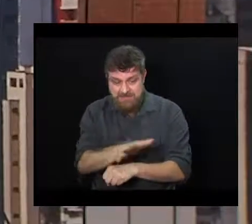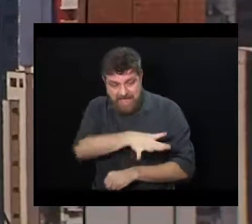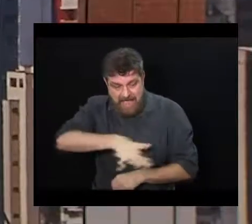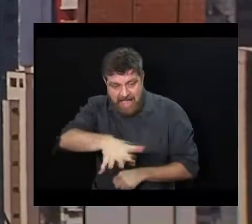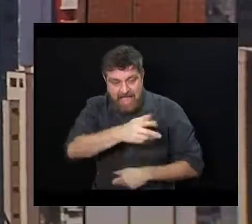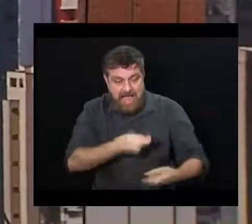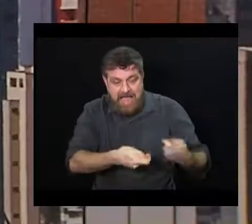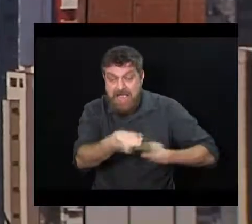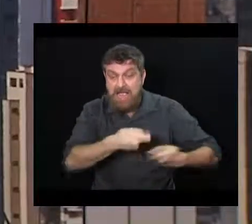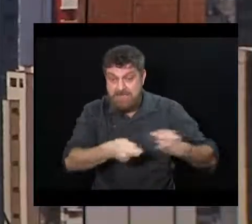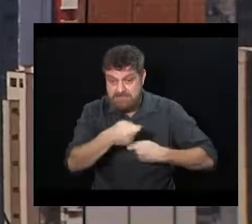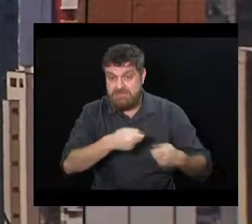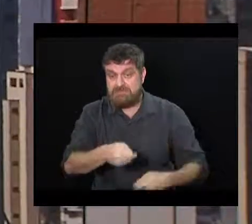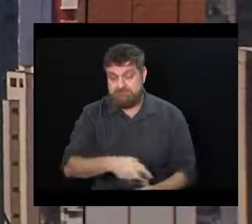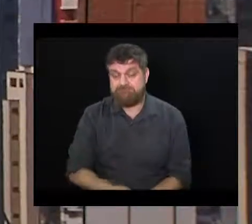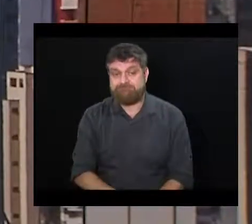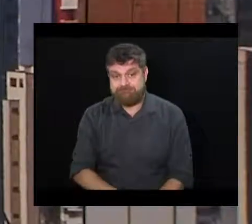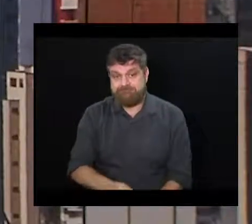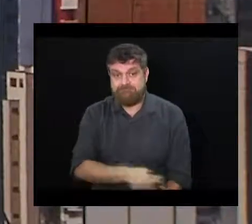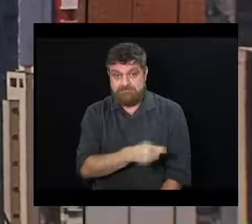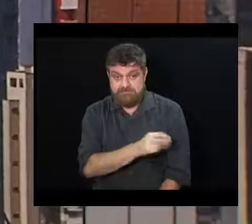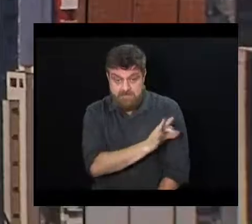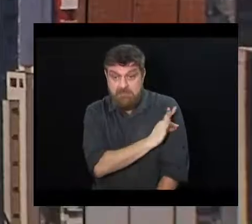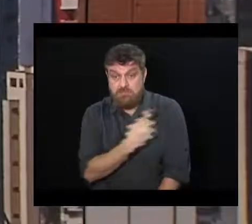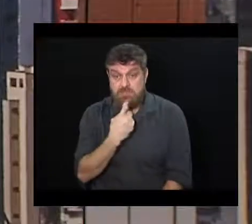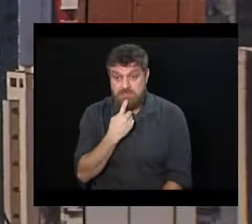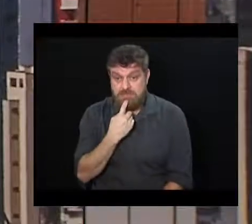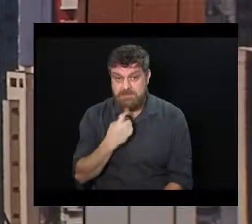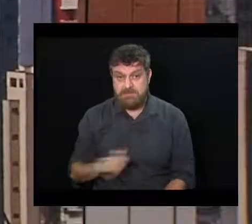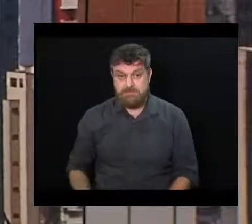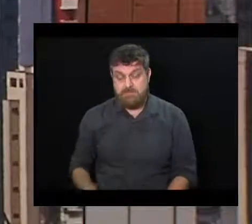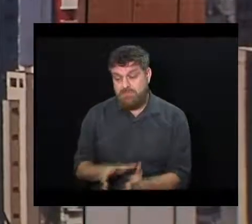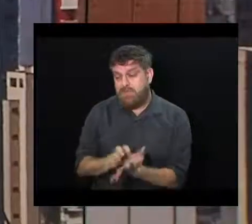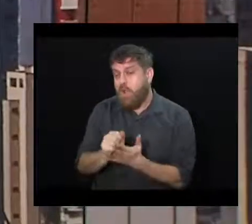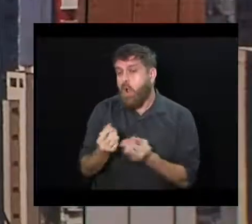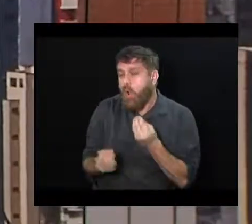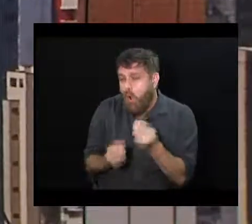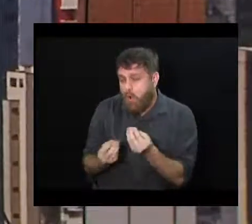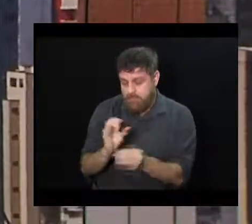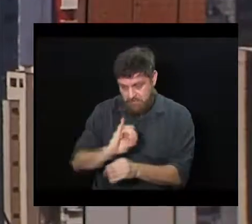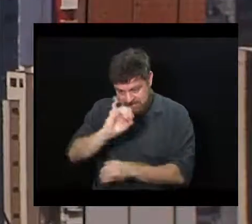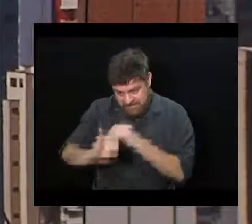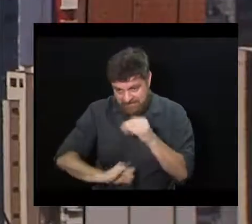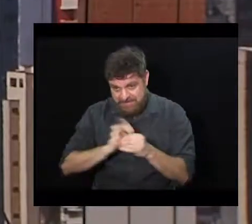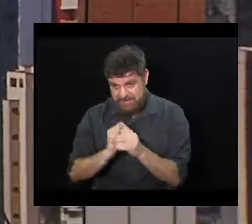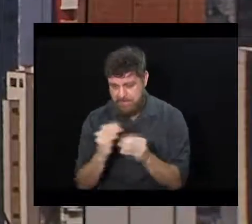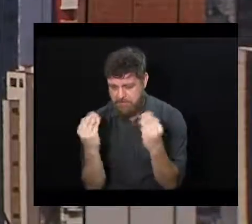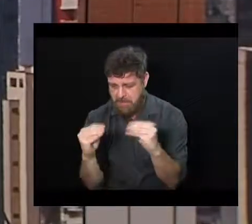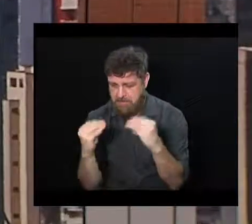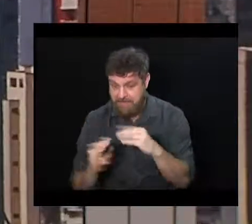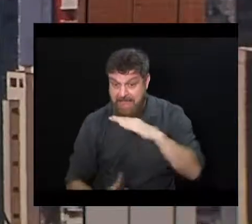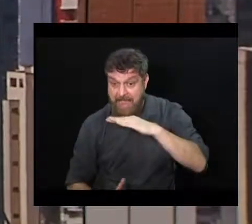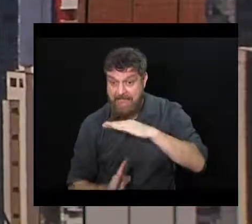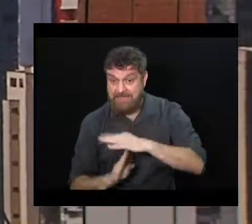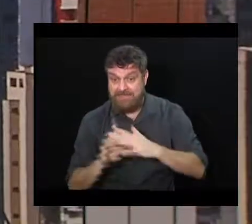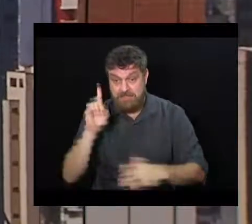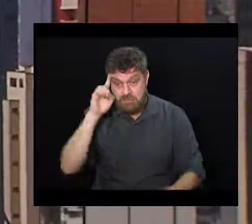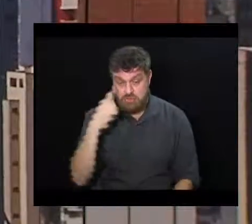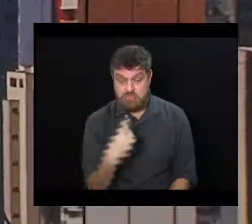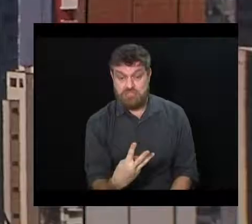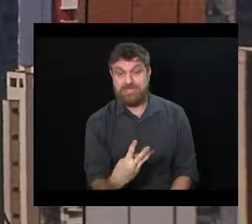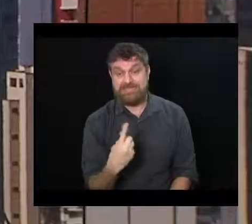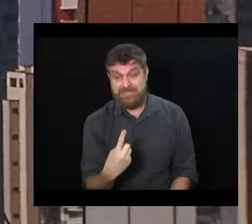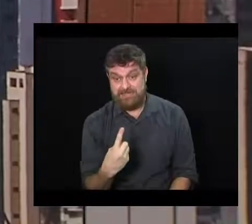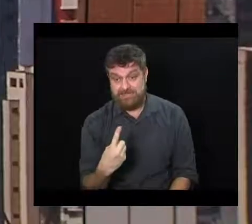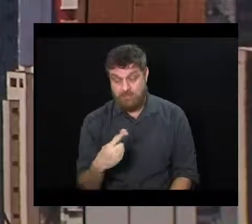diversas áreas da administração municipal. As inscrições são feitas pela internet até o dia 31 deste